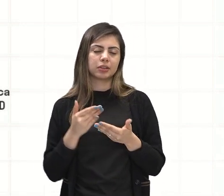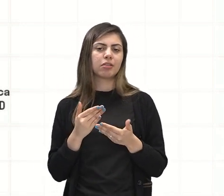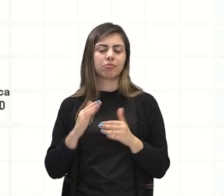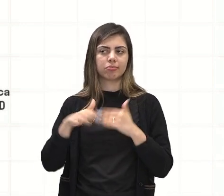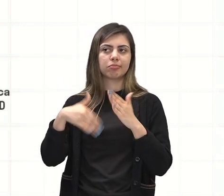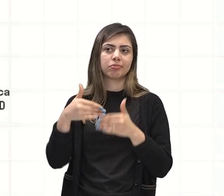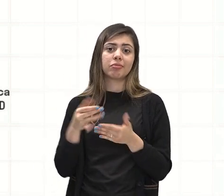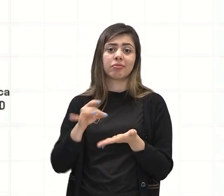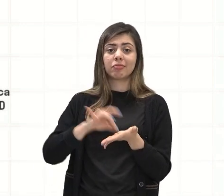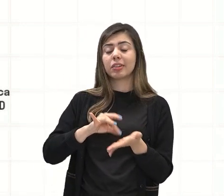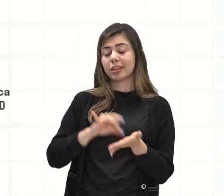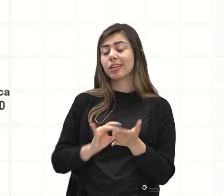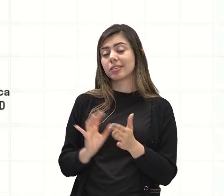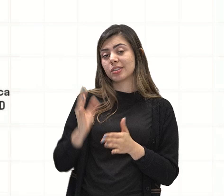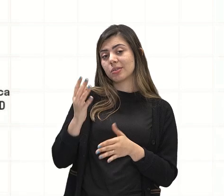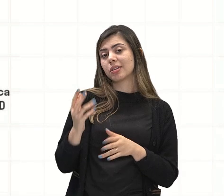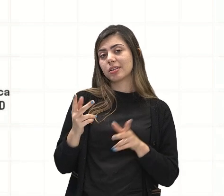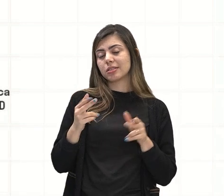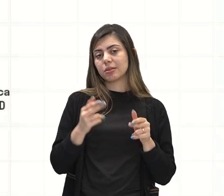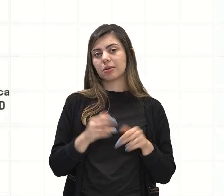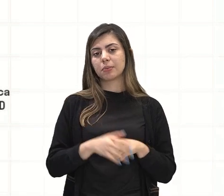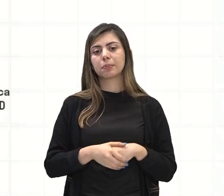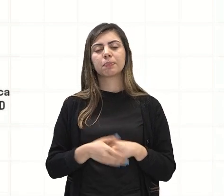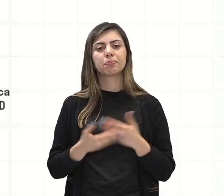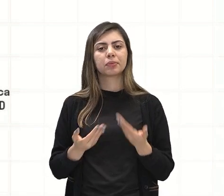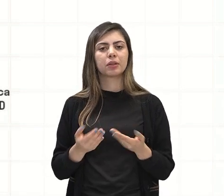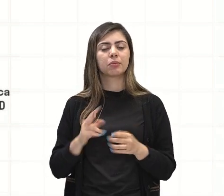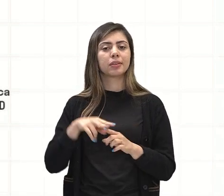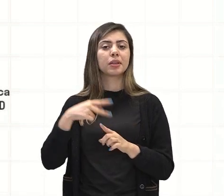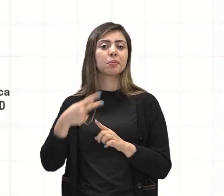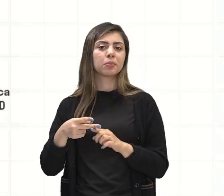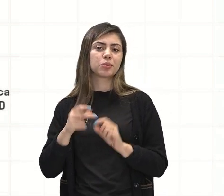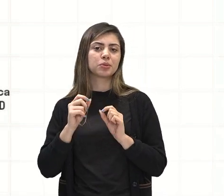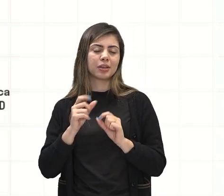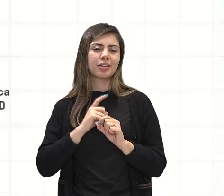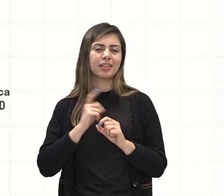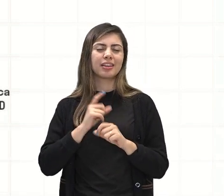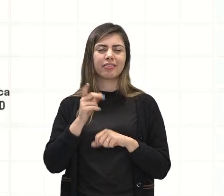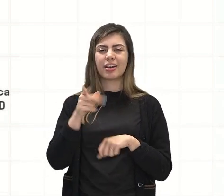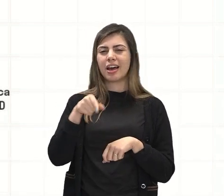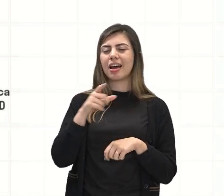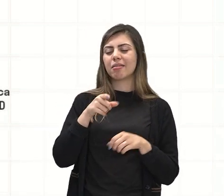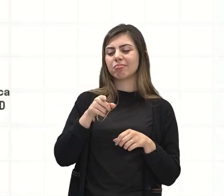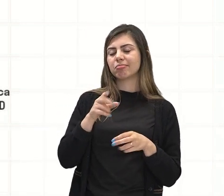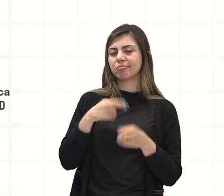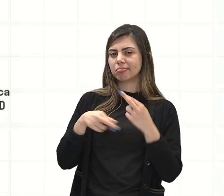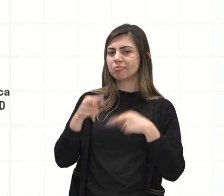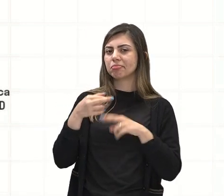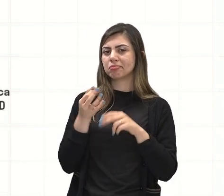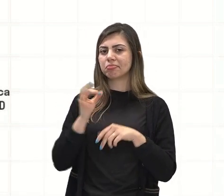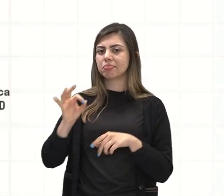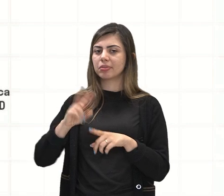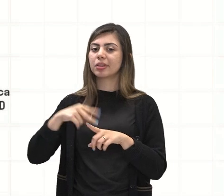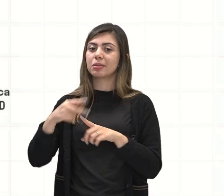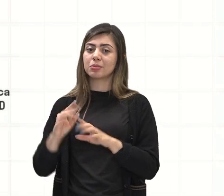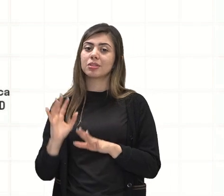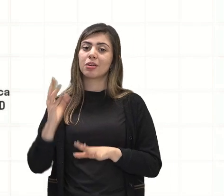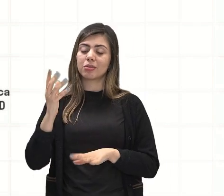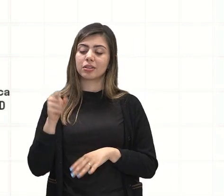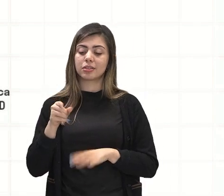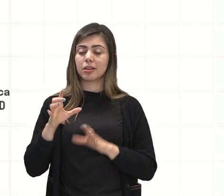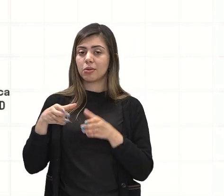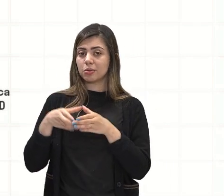acontecer durante não, mas principalmente depois do processo de revolução. Na verdade, essa